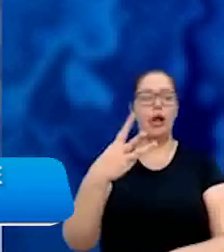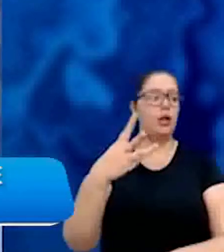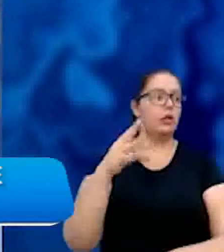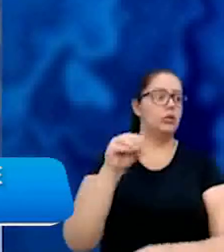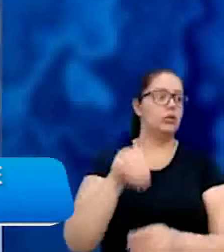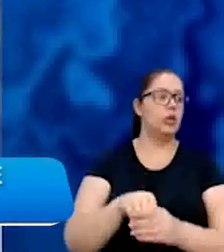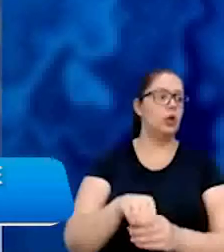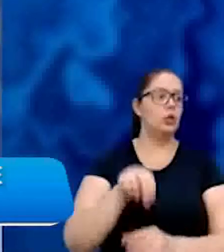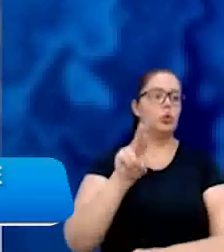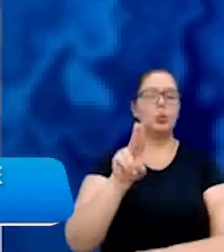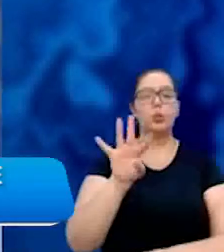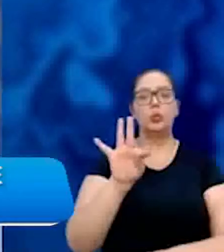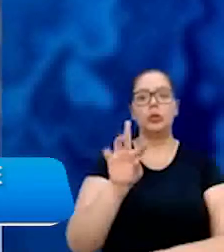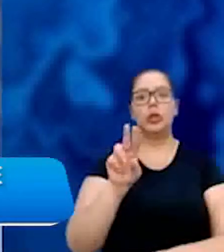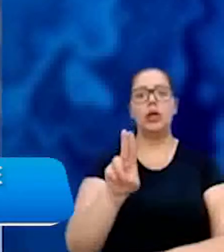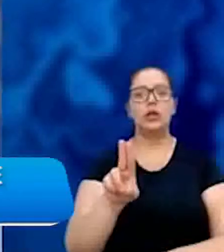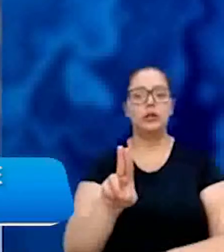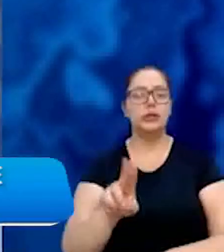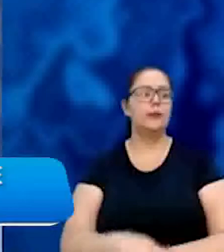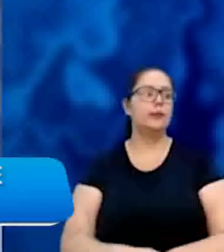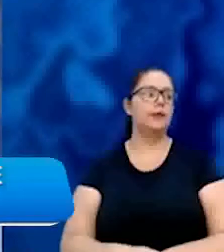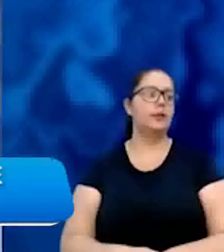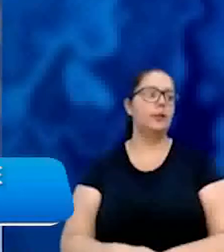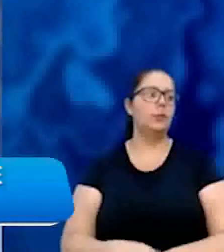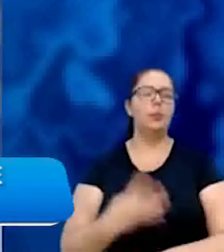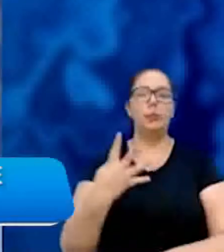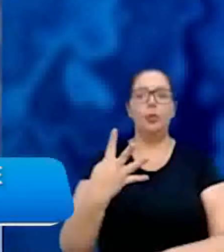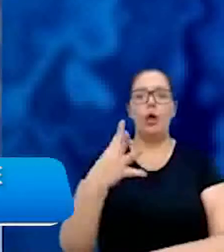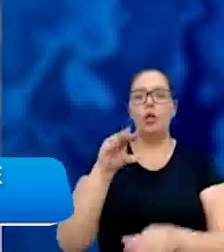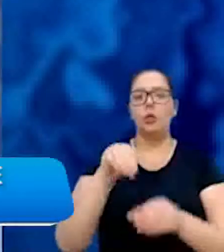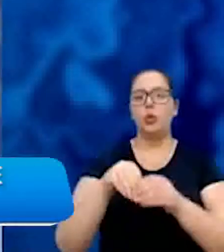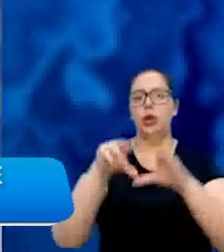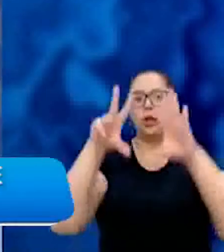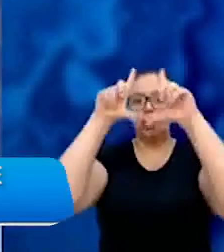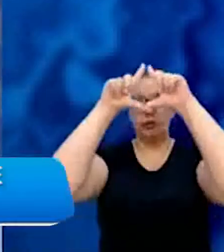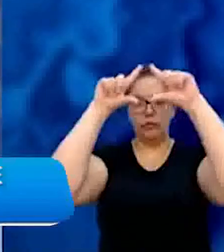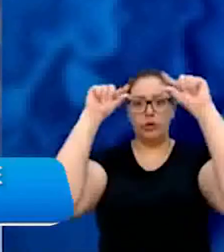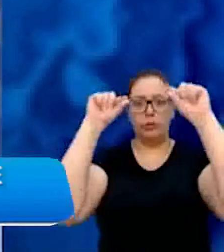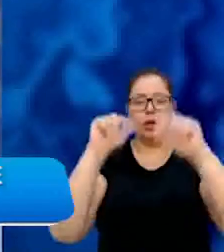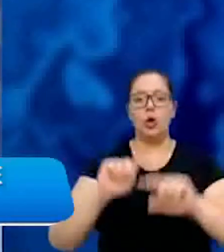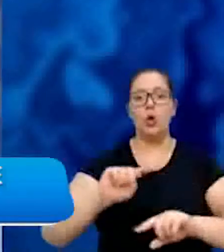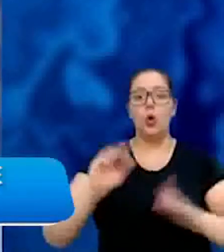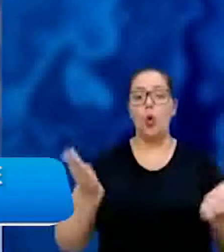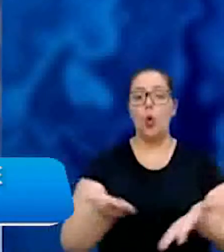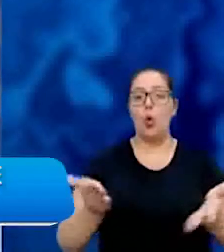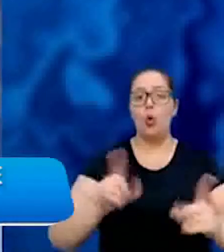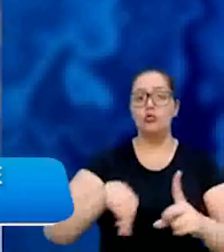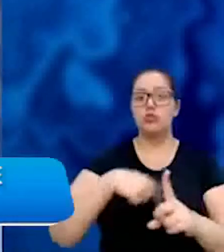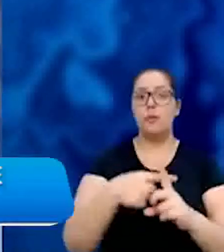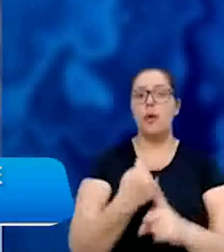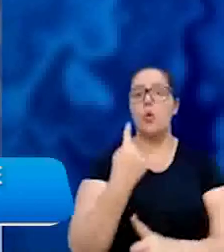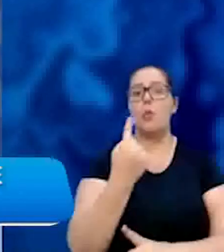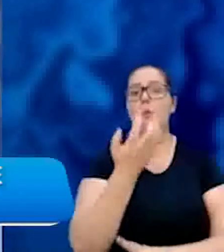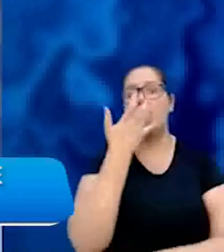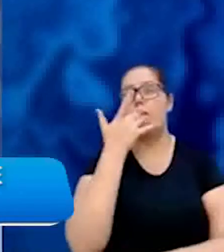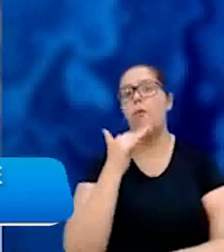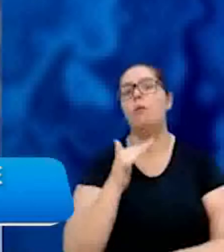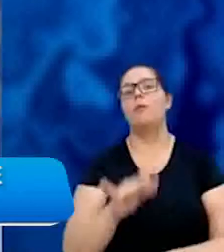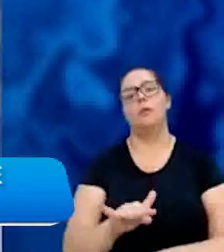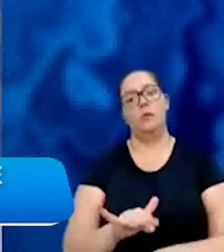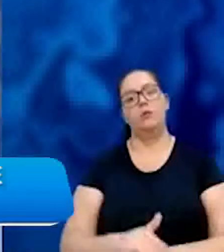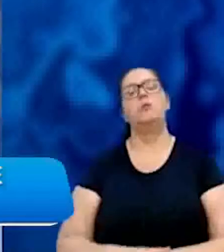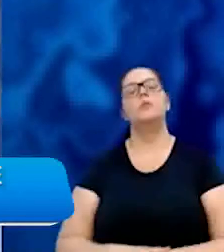Ela entrou com suspeita de coronavírus e foi coletado material também para exame. Então,